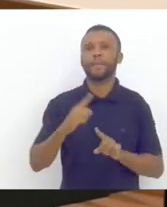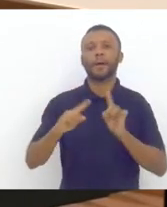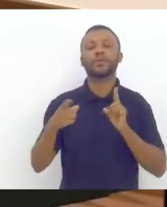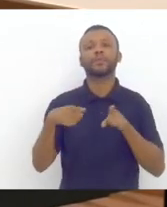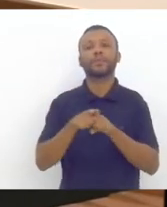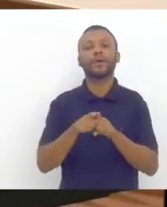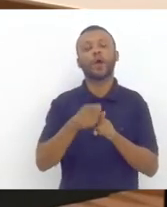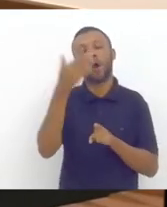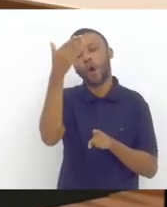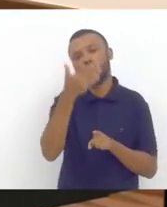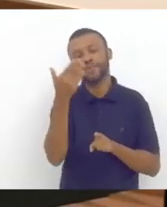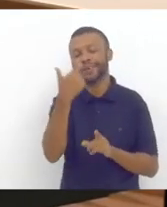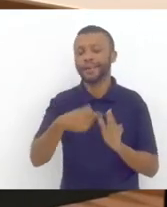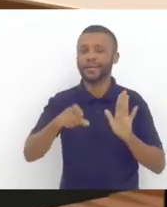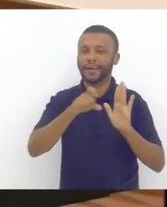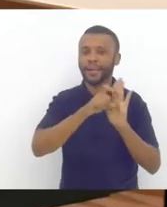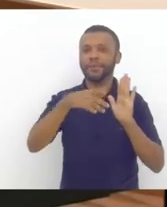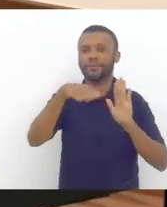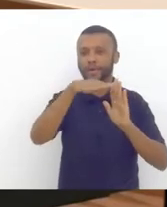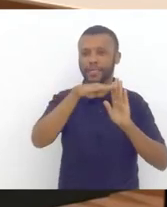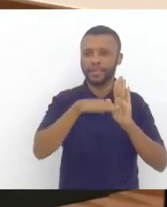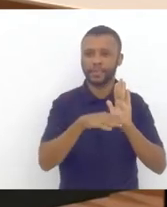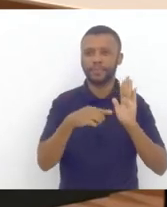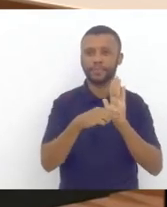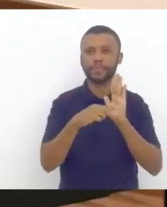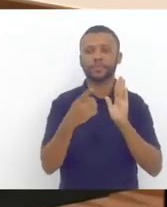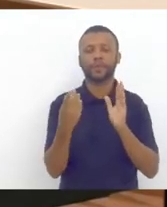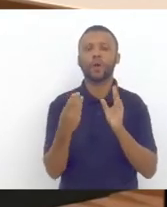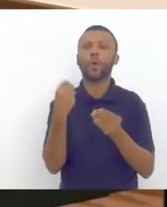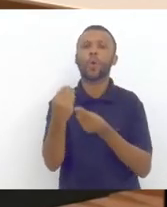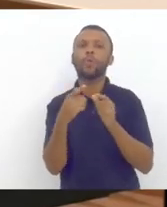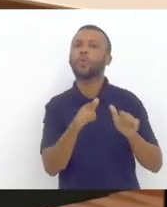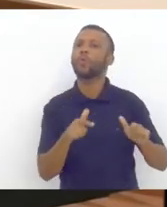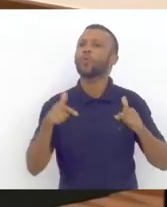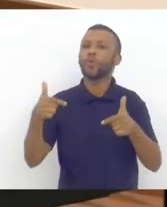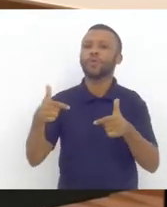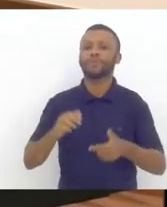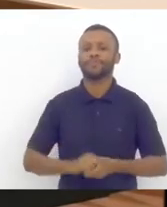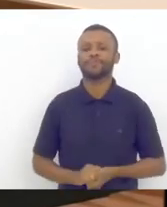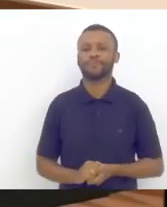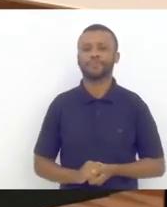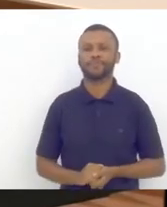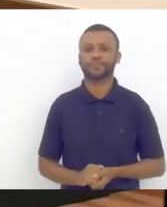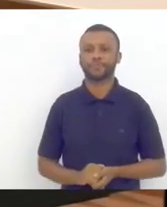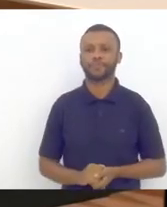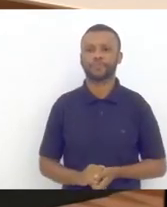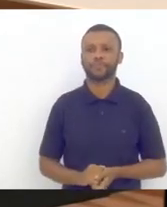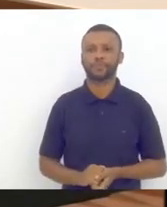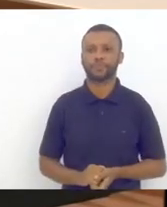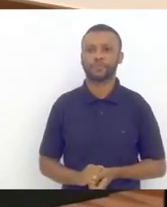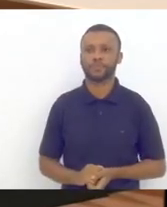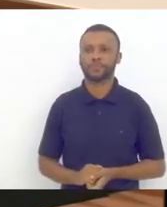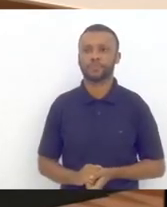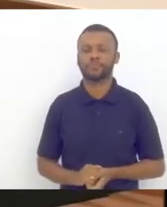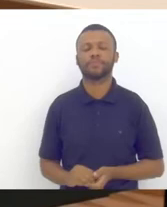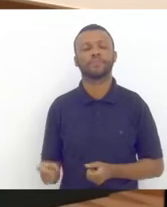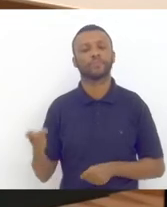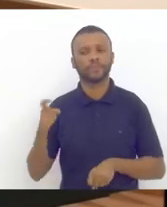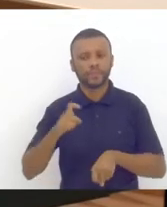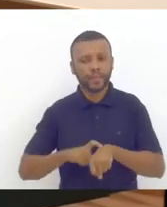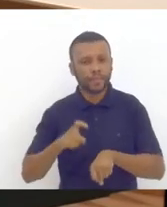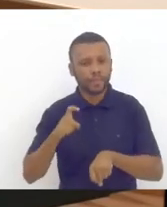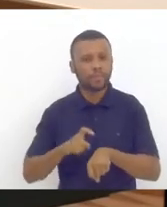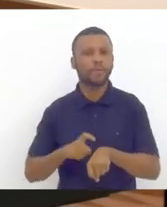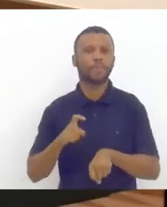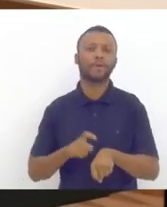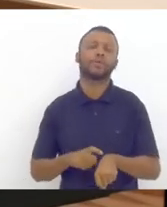nas emendas a questão, talvez, da inclusão, não sei como faria isso, da gestão democrática. Neste momento, eu não